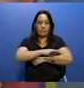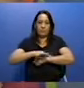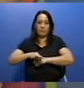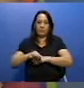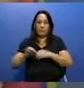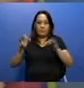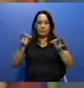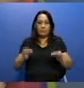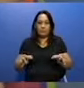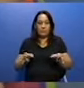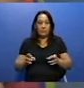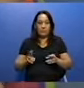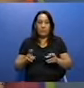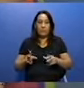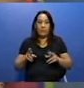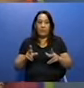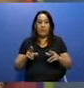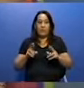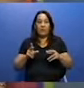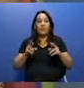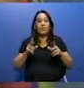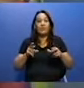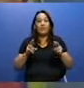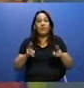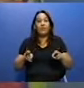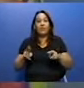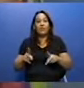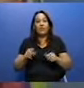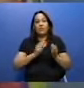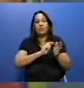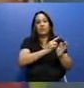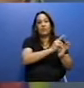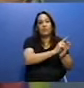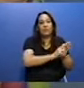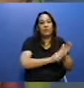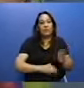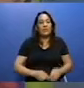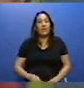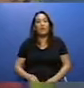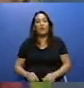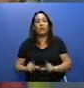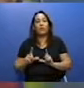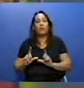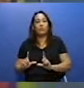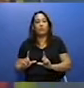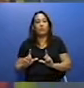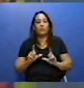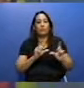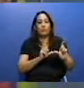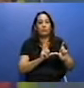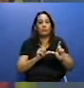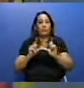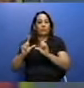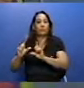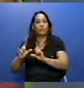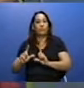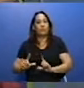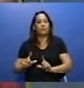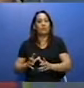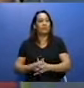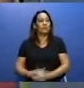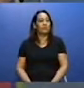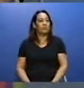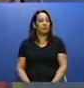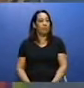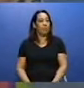A amarela é diferente da roxa, é diferente da azul, ó, elas são diferentes na forma e na